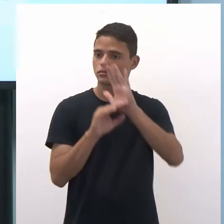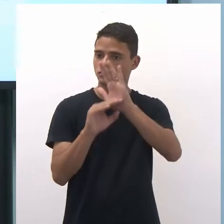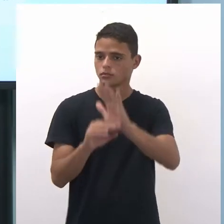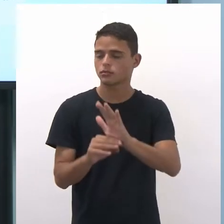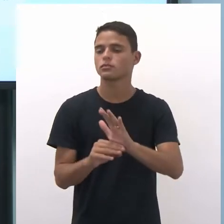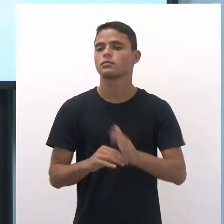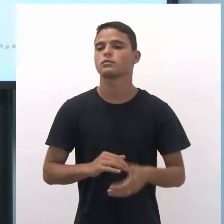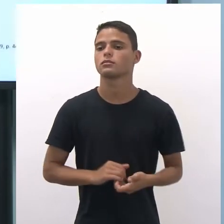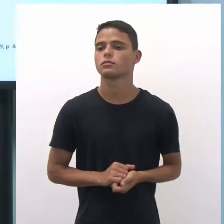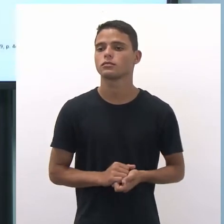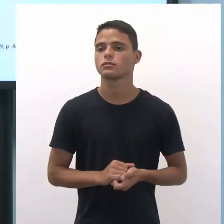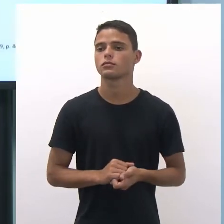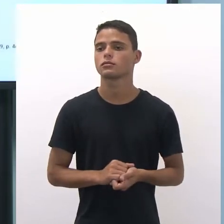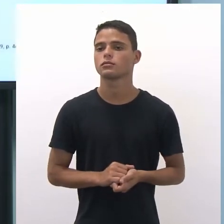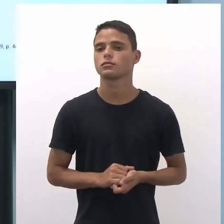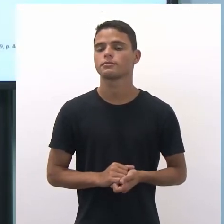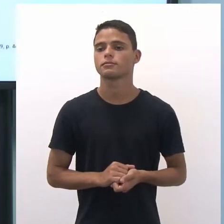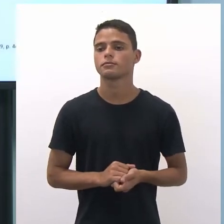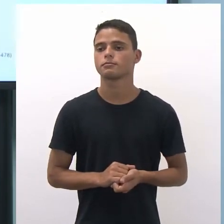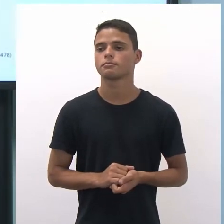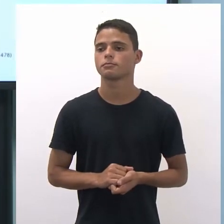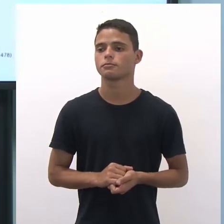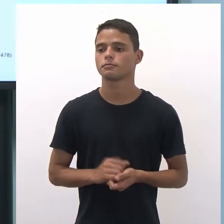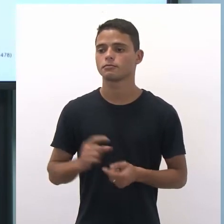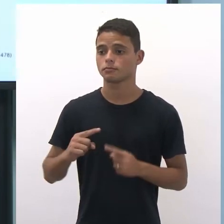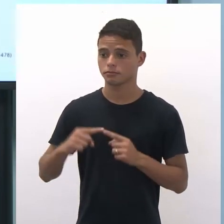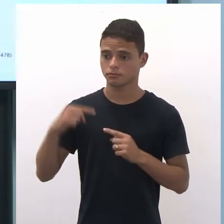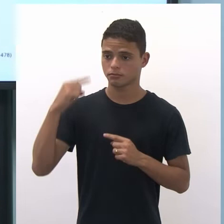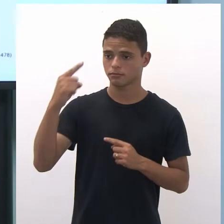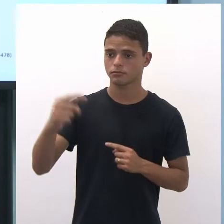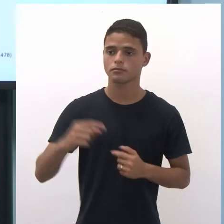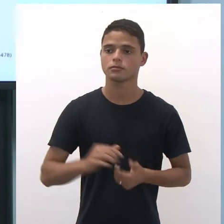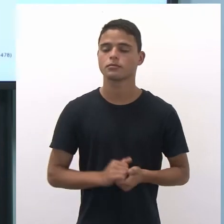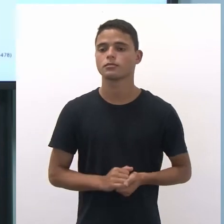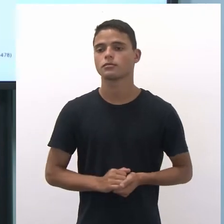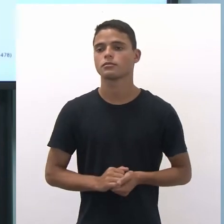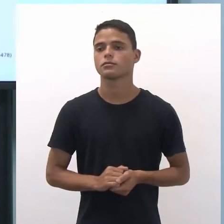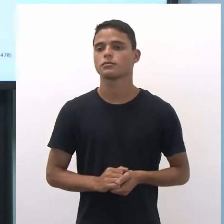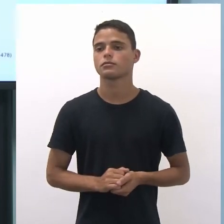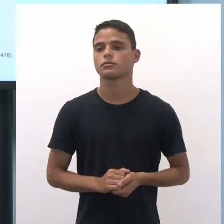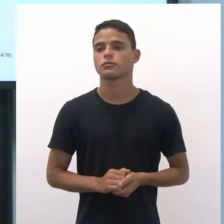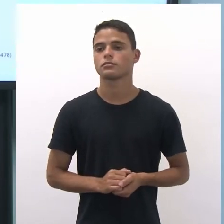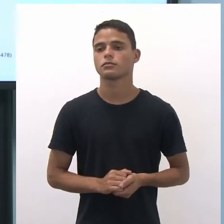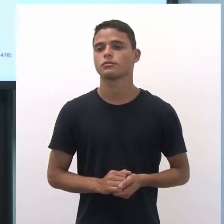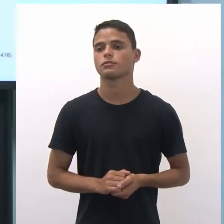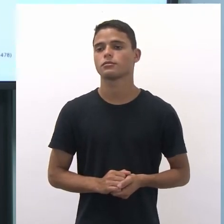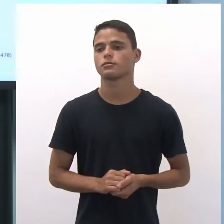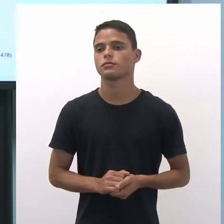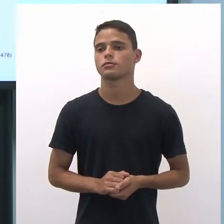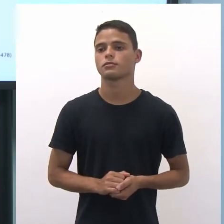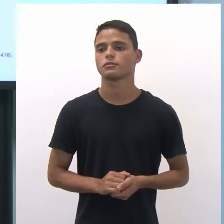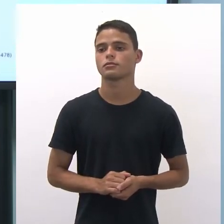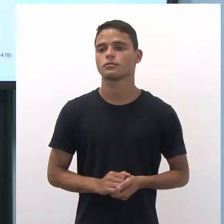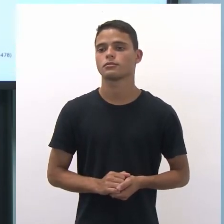bastante. Depois disso, nós temos ainda, né, um